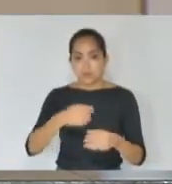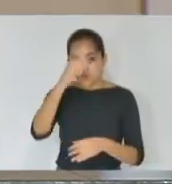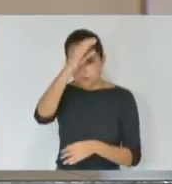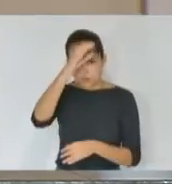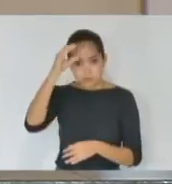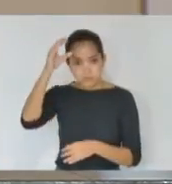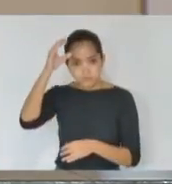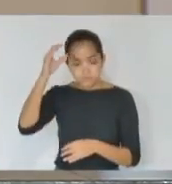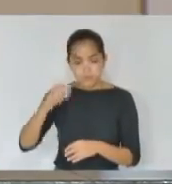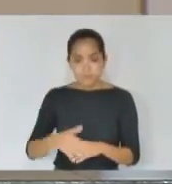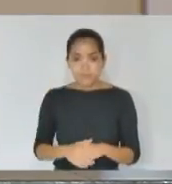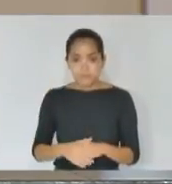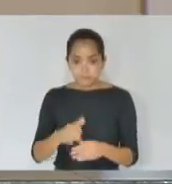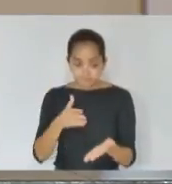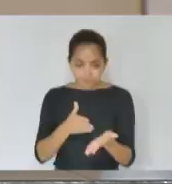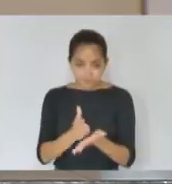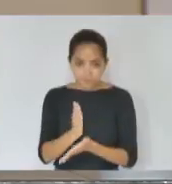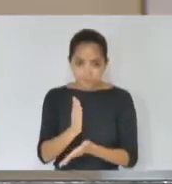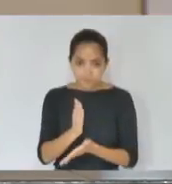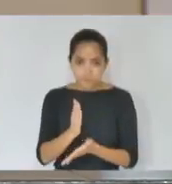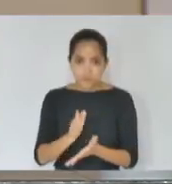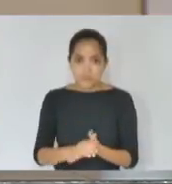Discussão, votação, aprovado.